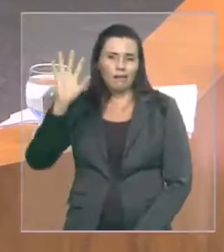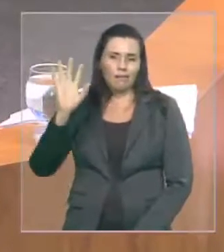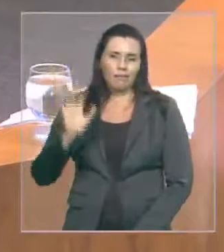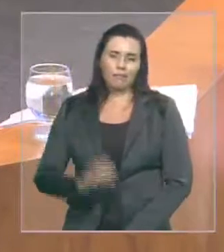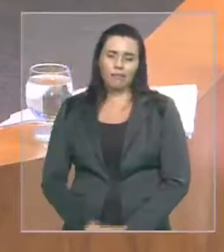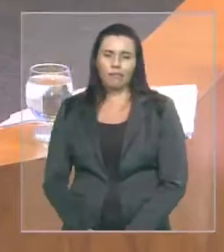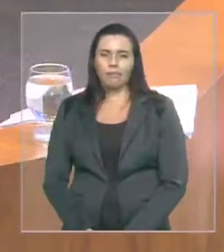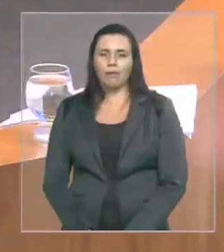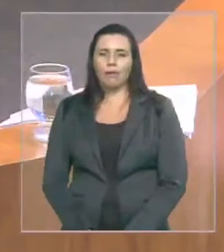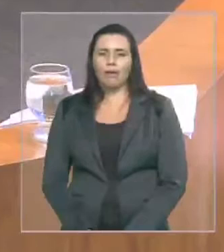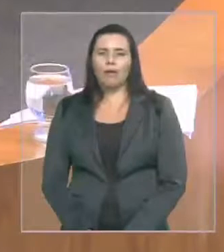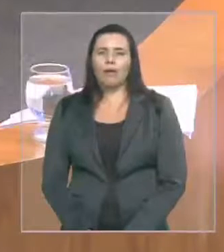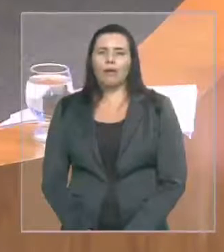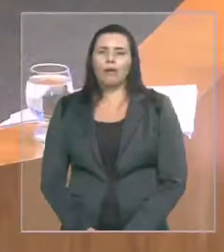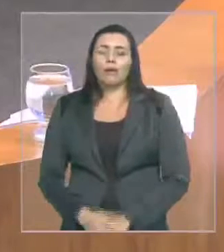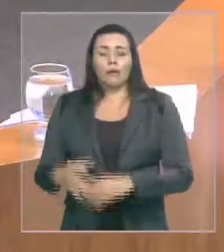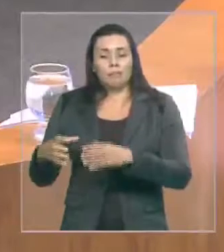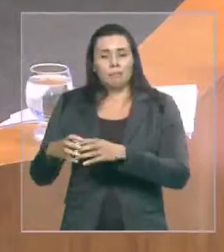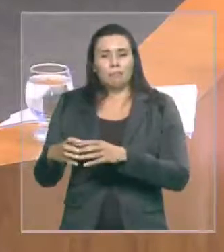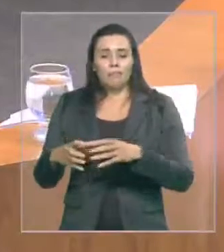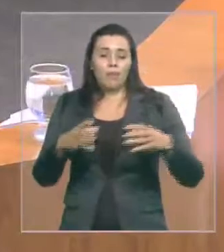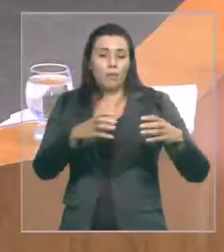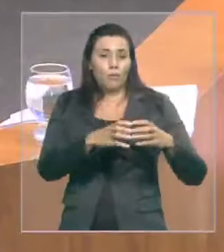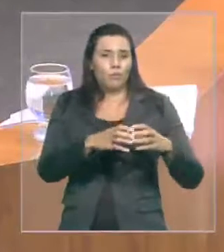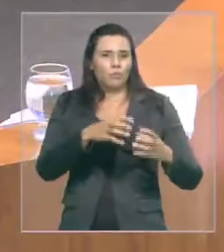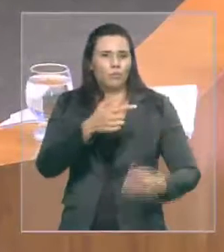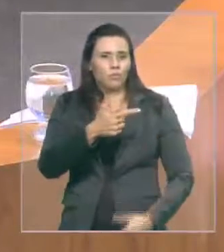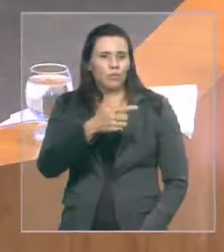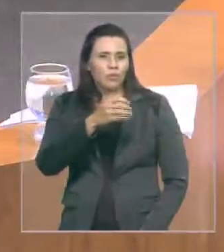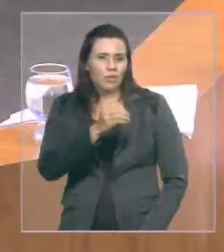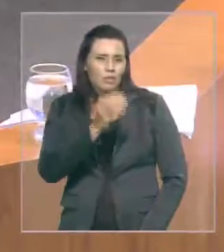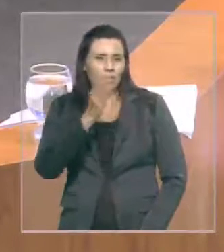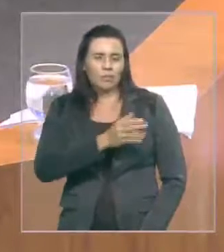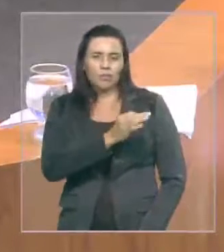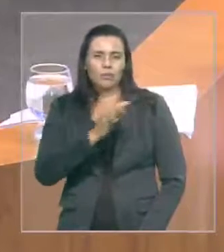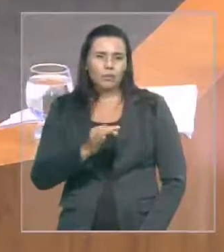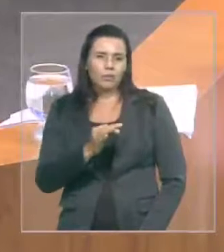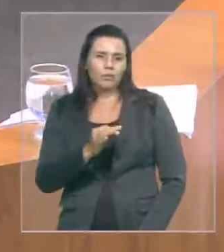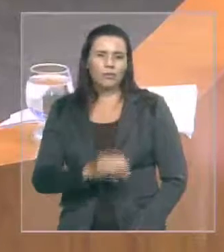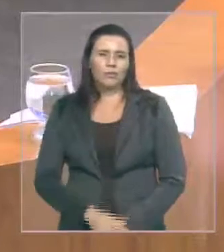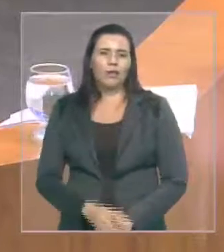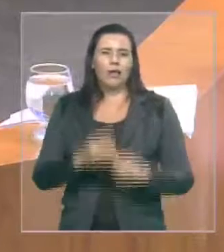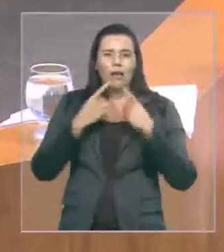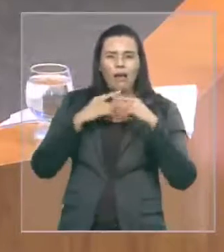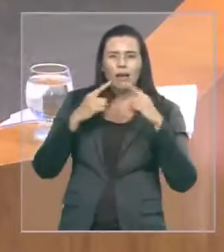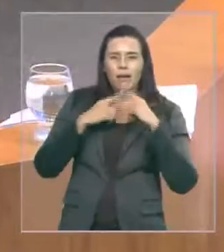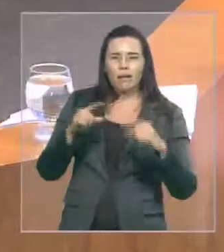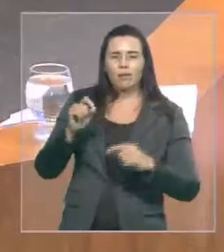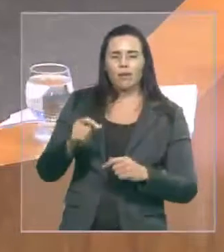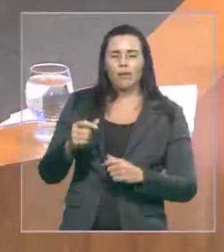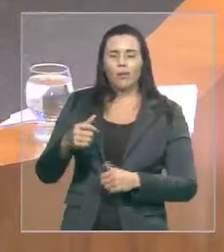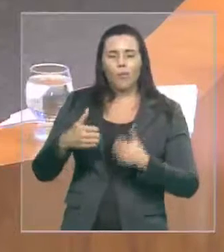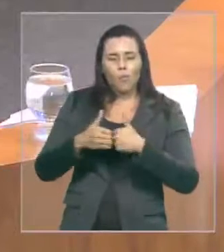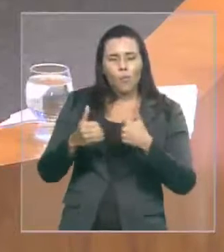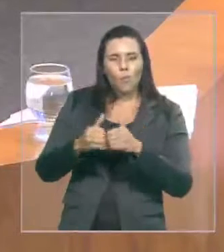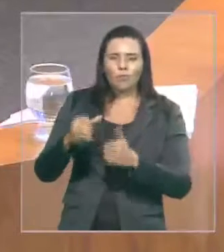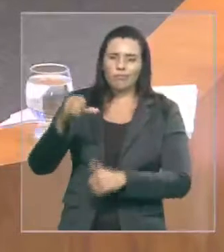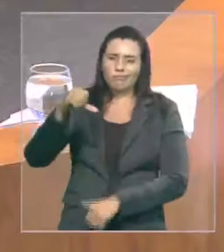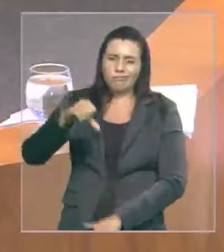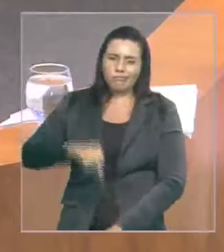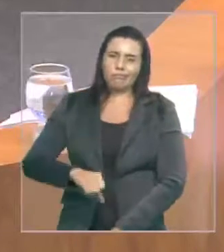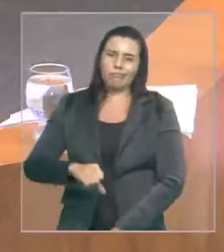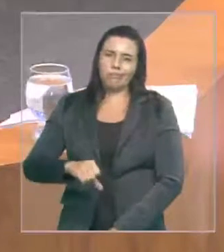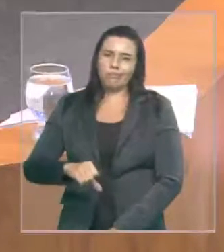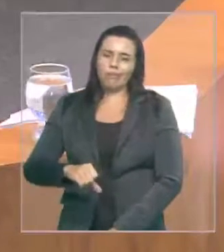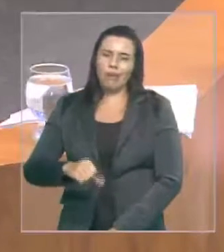70% apontam a falta de qualidade como principal problema da frota de ônibus de